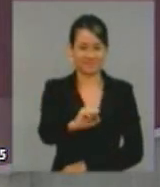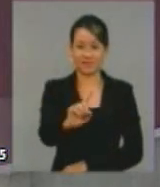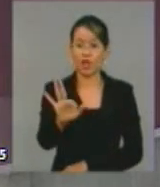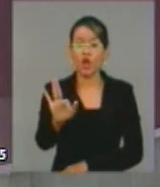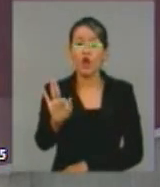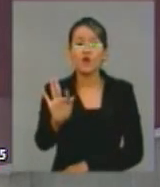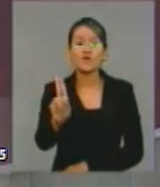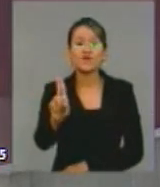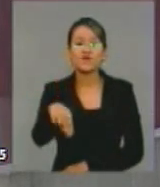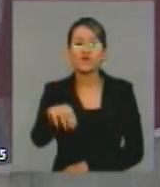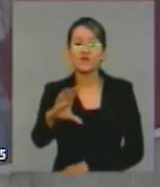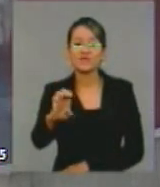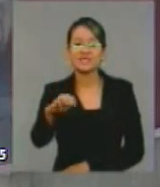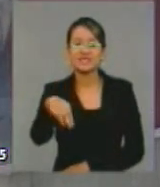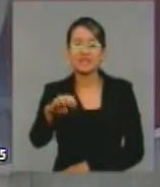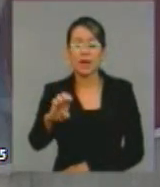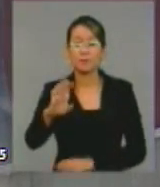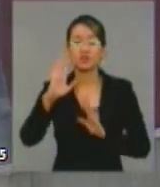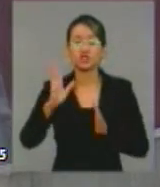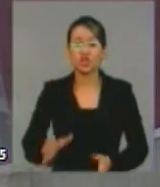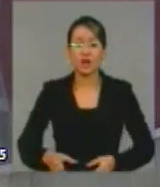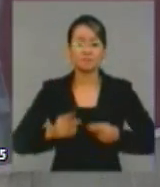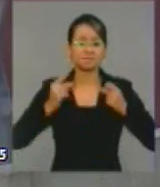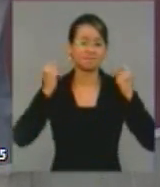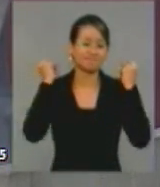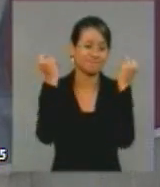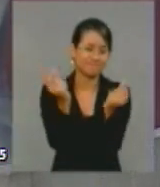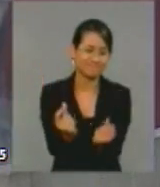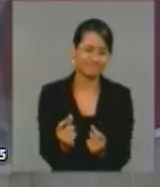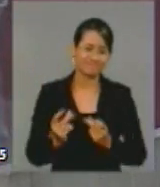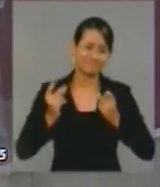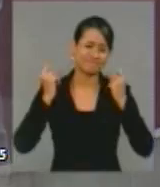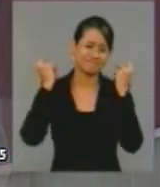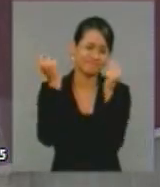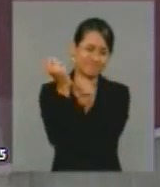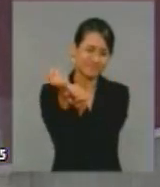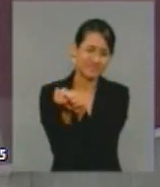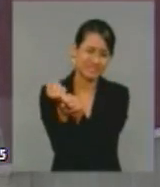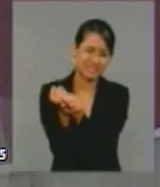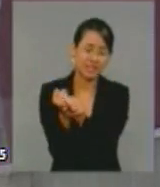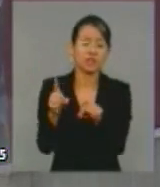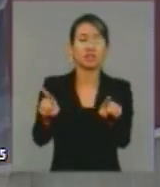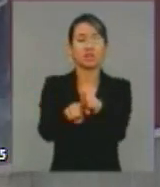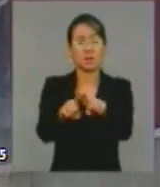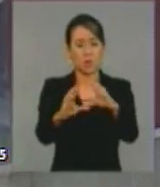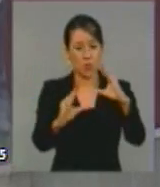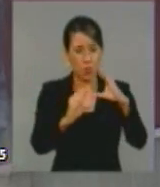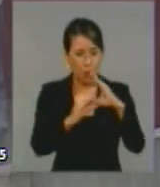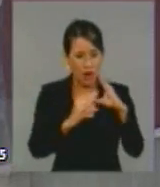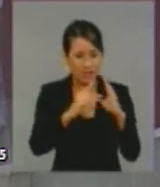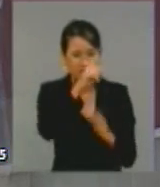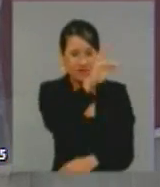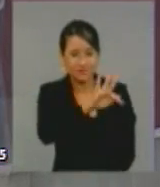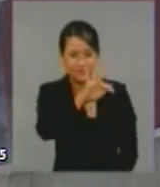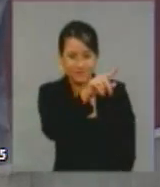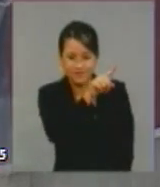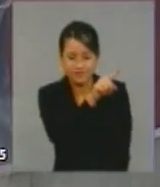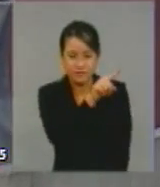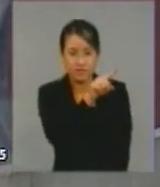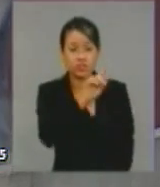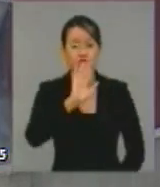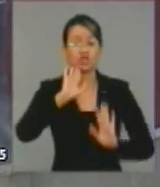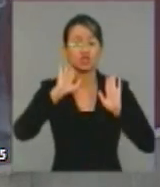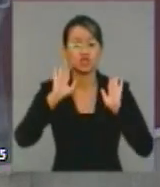muito tempo que este modelo, a climatologia da UES já dizia há muito tempo, ou seja, não dá para dizer que